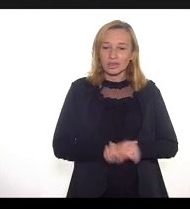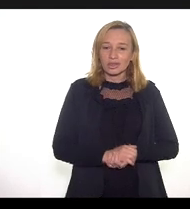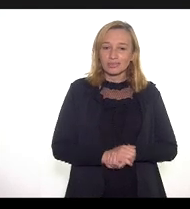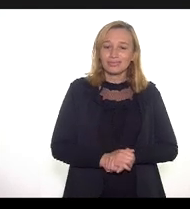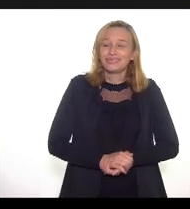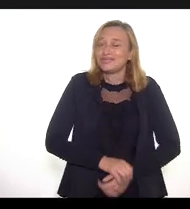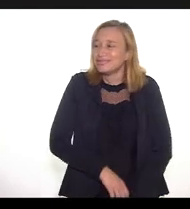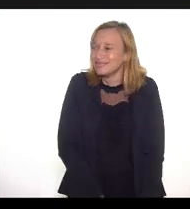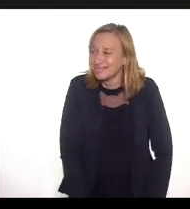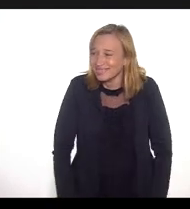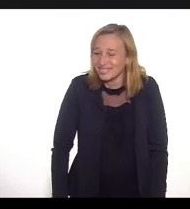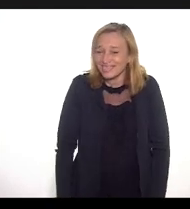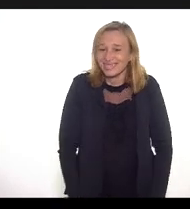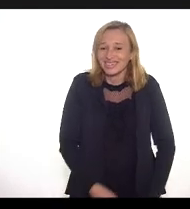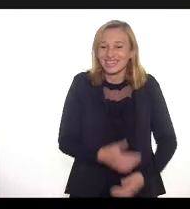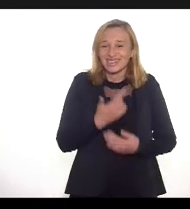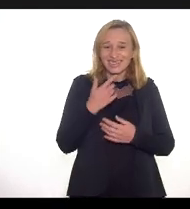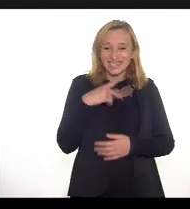estava.